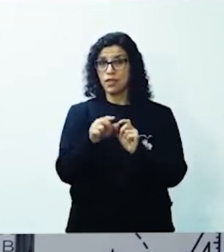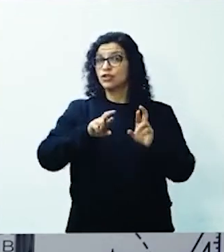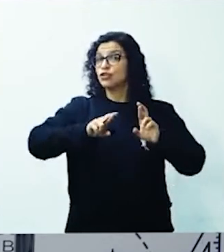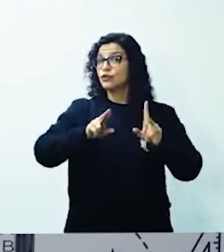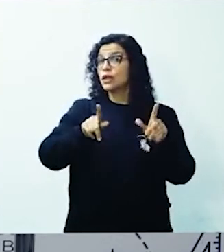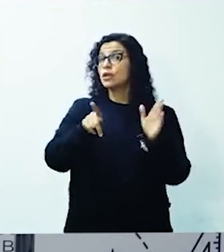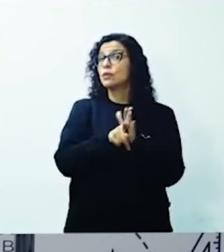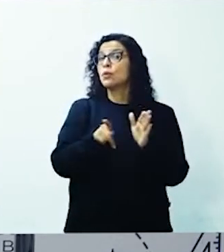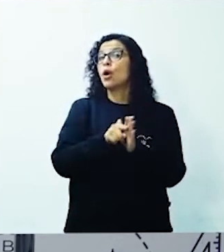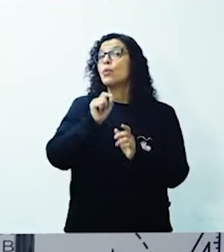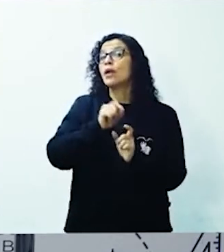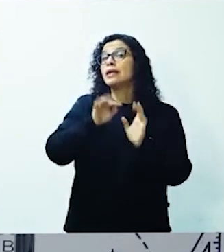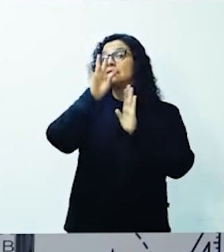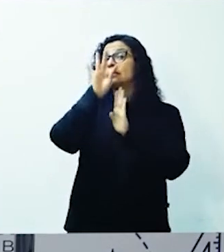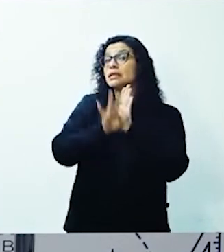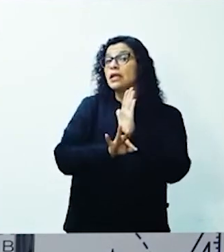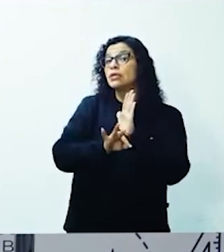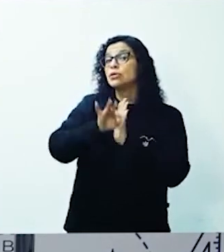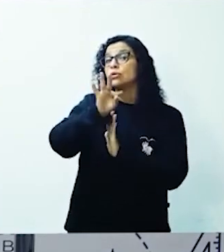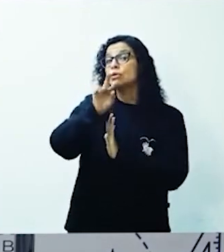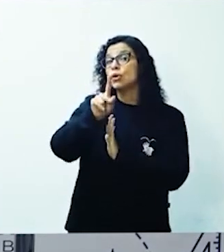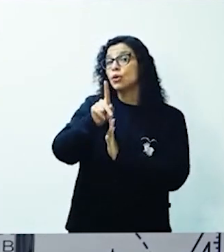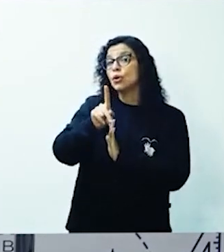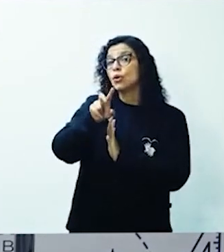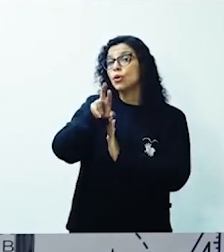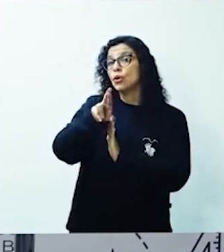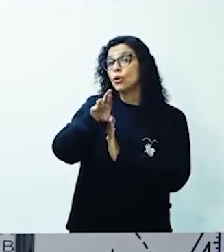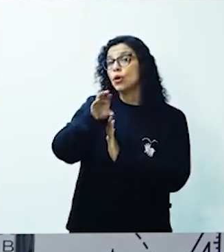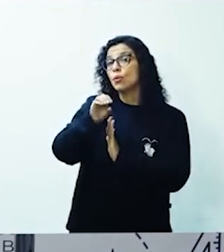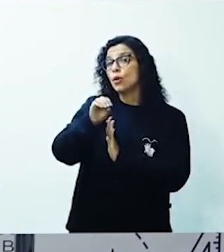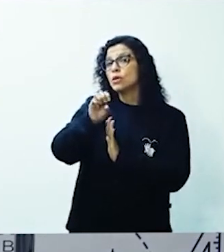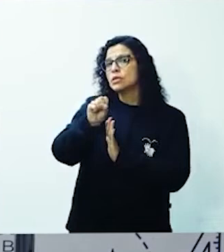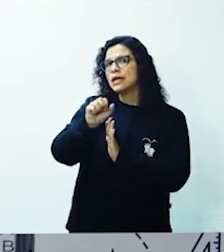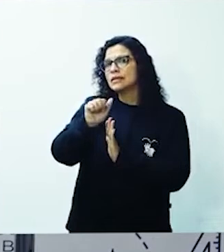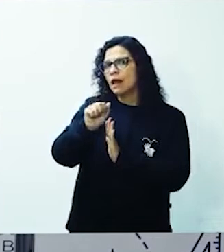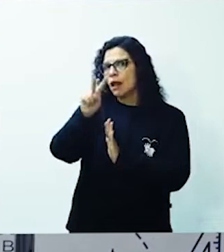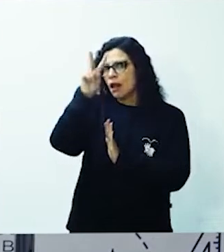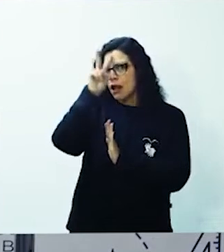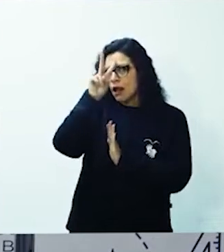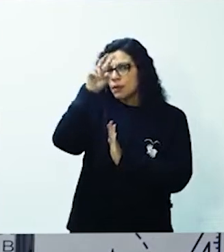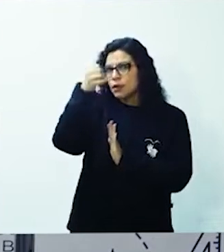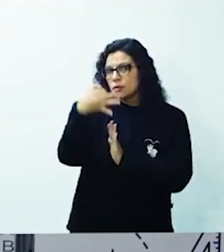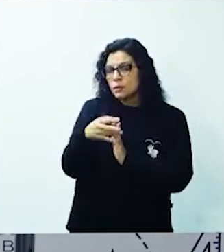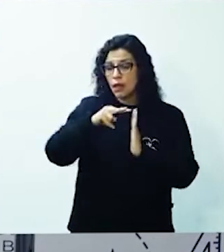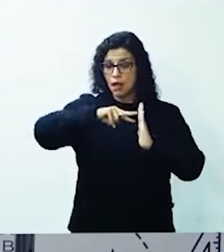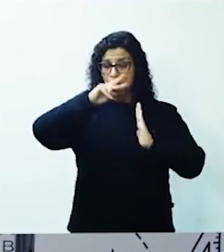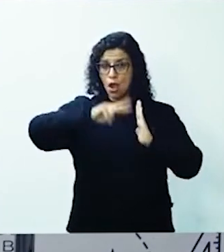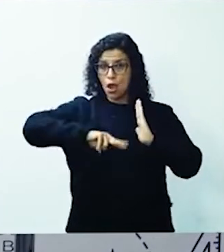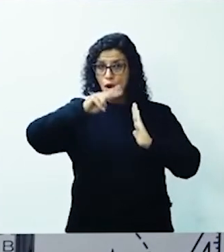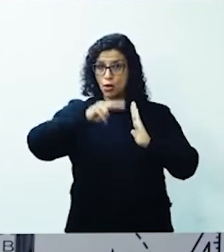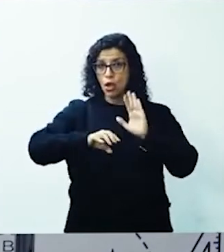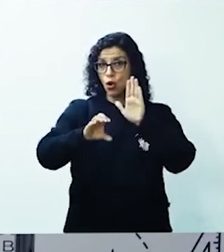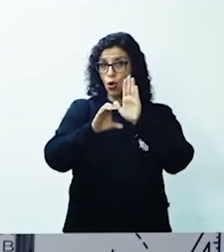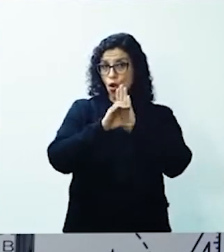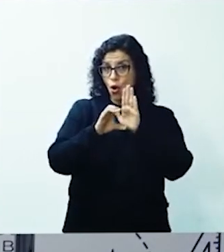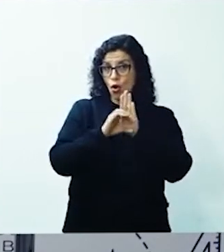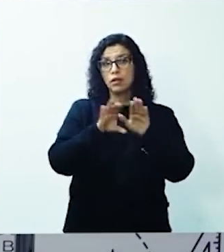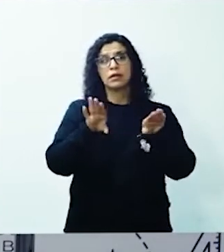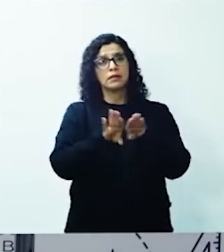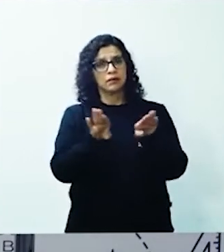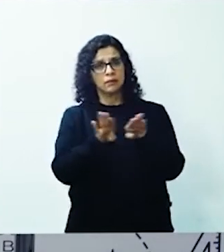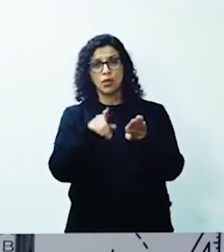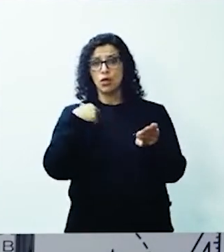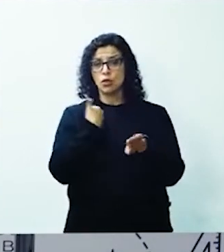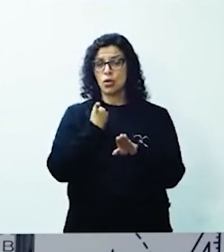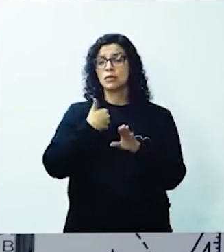do quê? Ele é diferente do texto em prosa. Estão lembrados quando a gente fez a leitura de crônicas, nós fizemos a